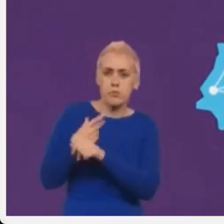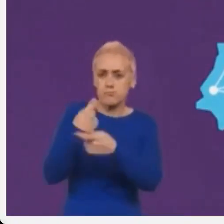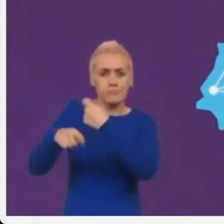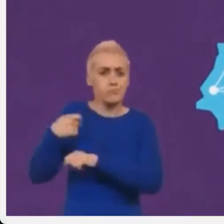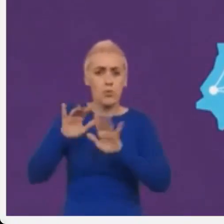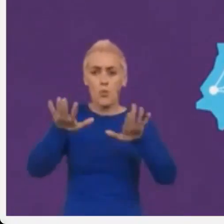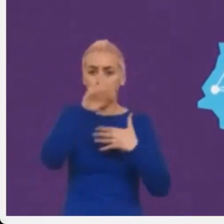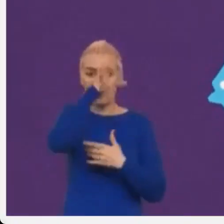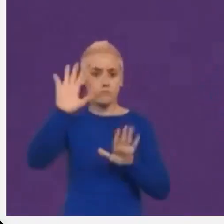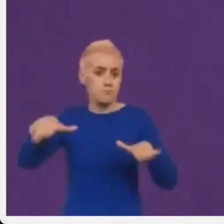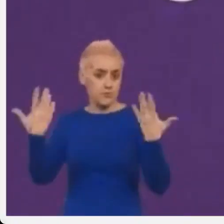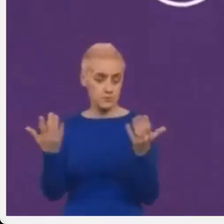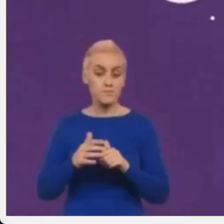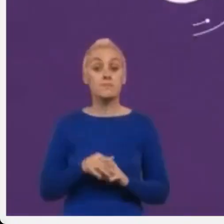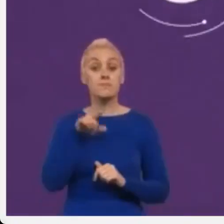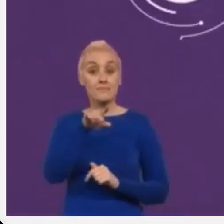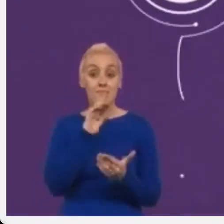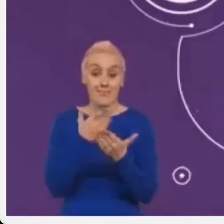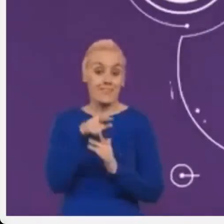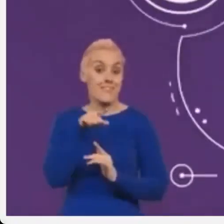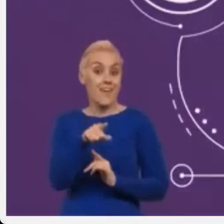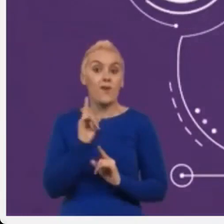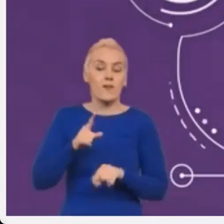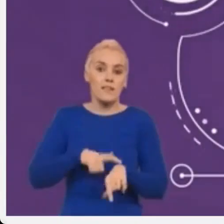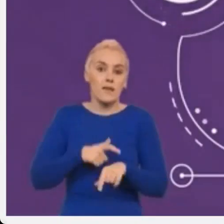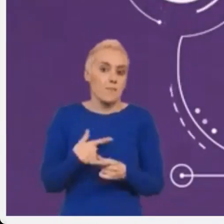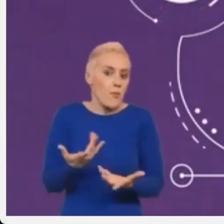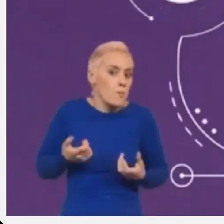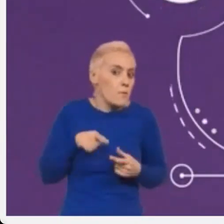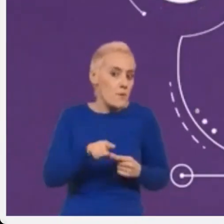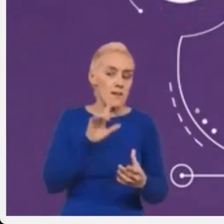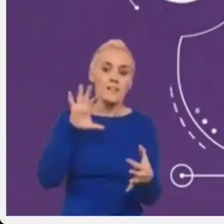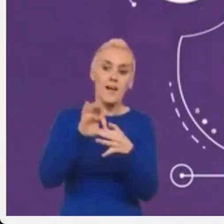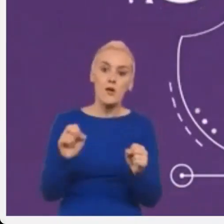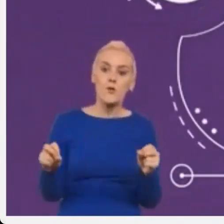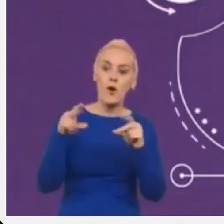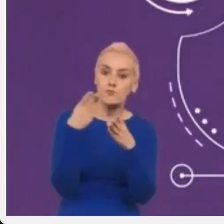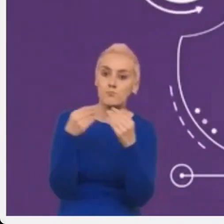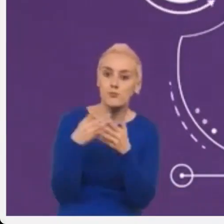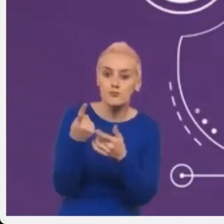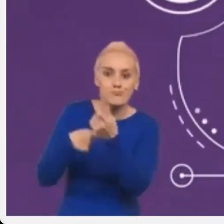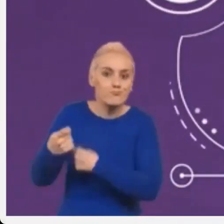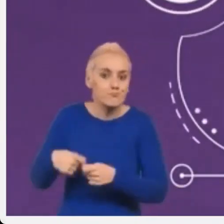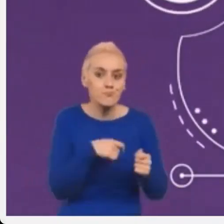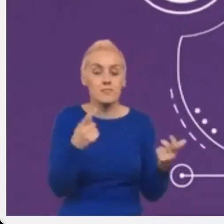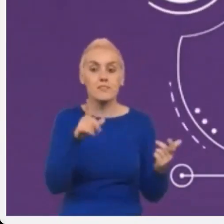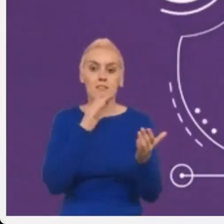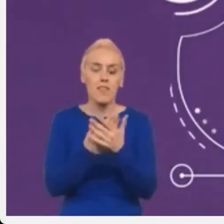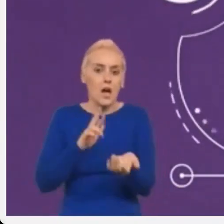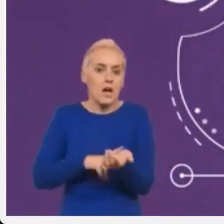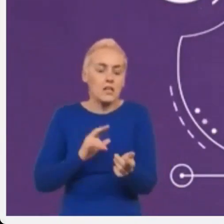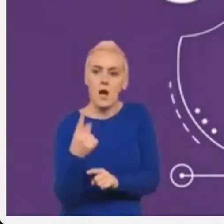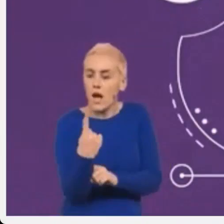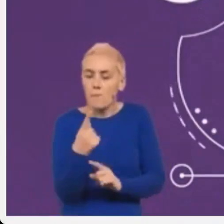em qualquer país. Este processo poupa tempo na introdução de novos produtos e possibilita acompanhar o ritmo acelerado